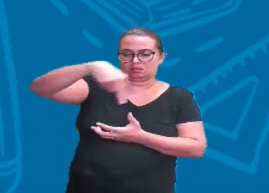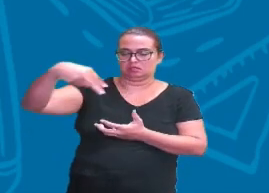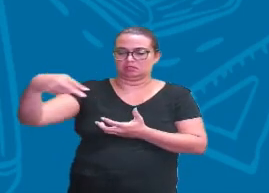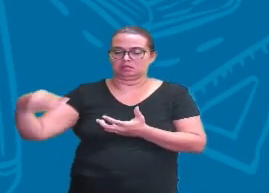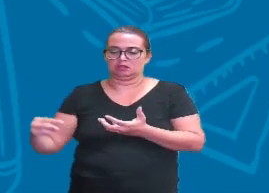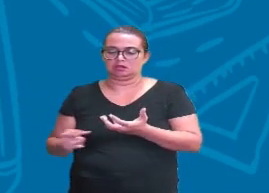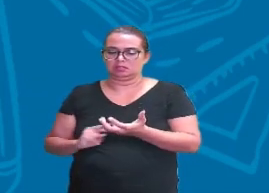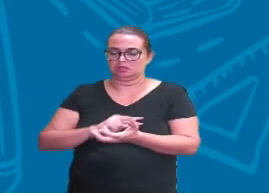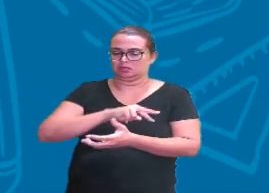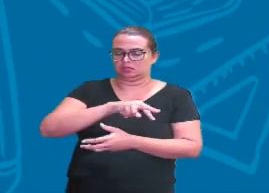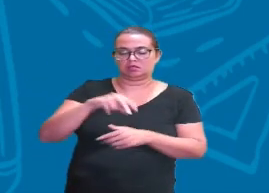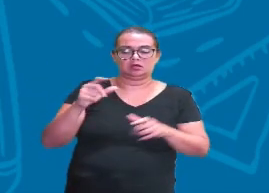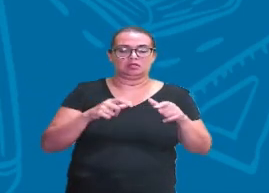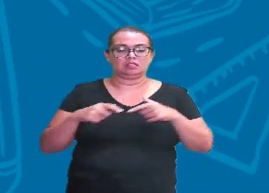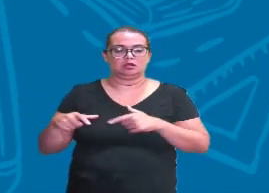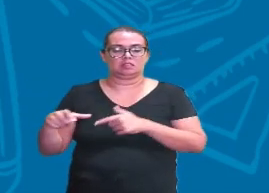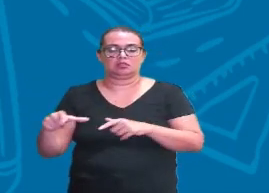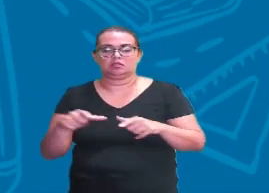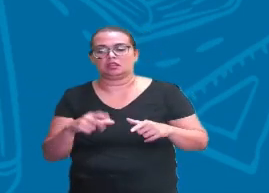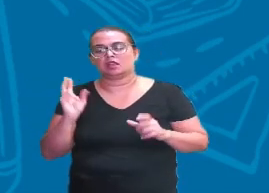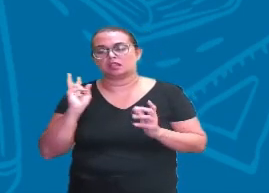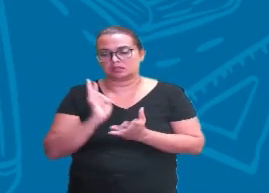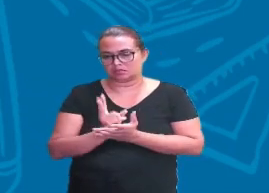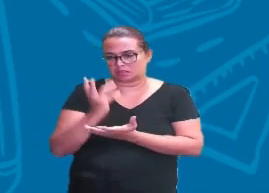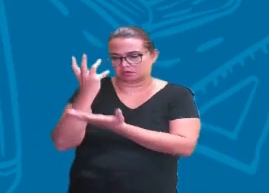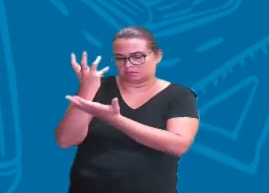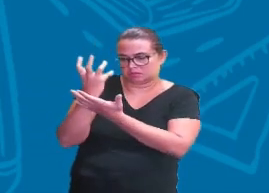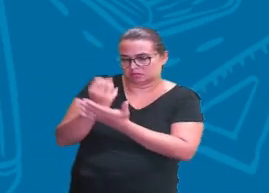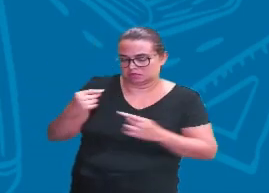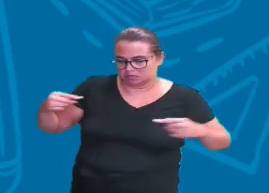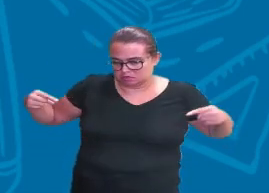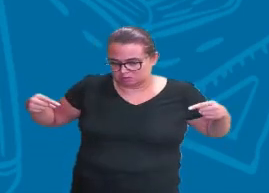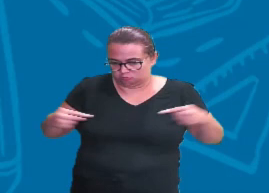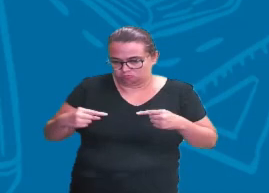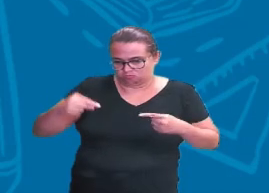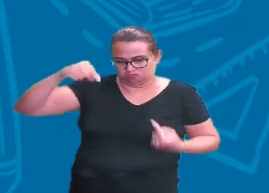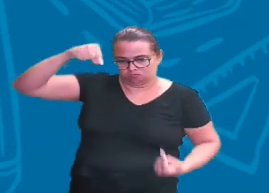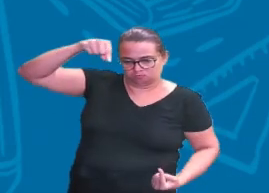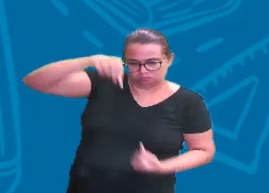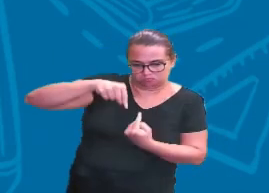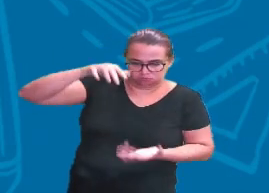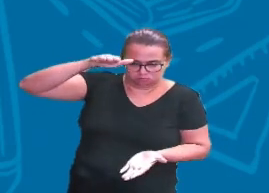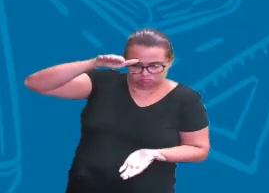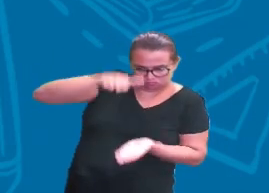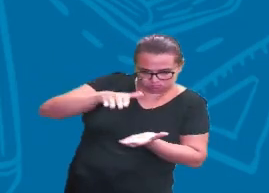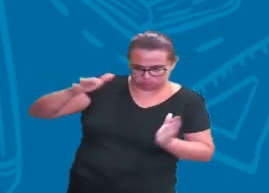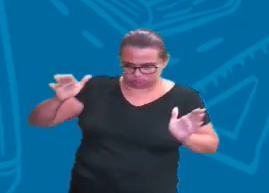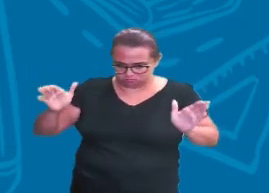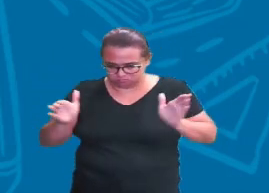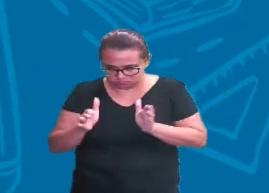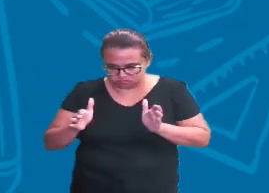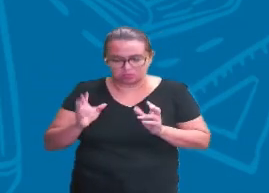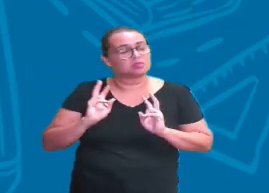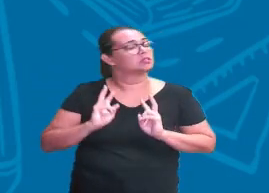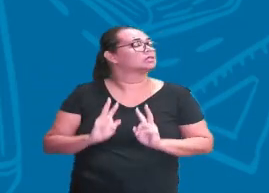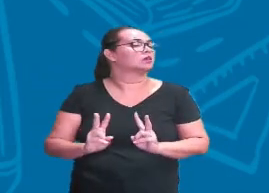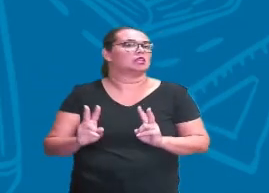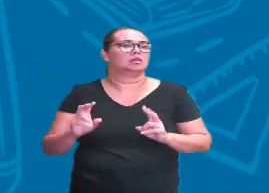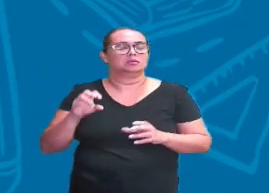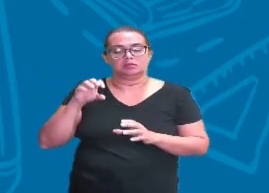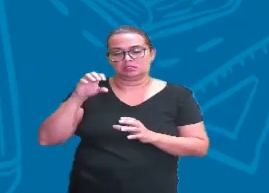que você estiver na Terra, ela sempre vai apontar, a força da gravidade sempre vai apontar para o centro.